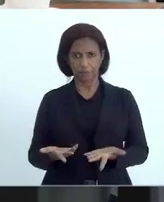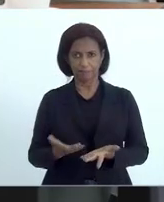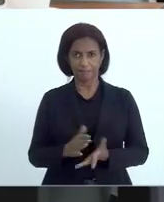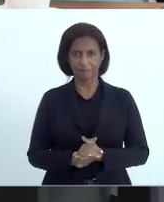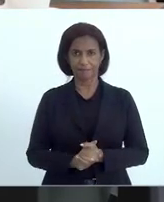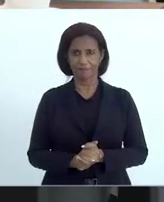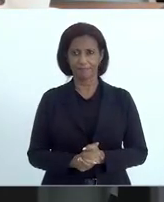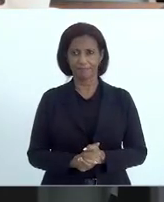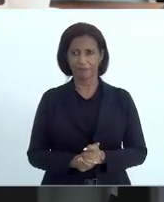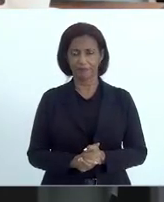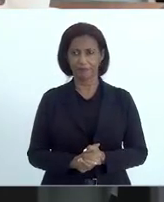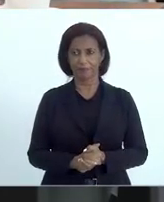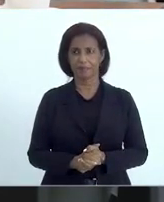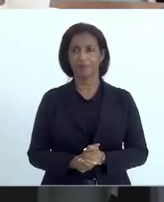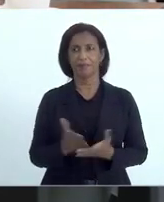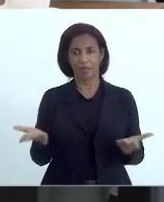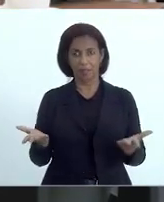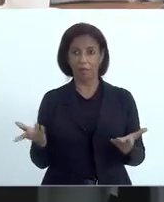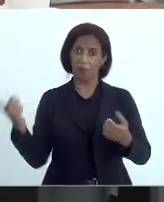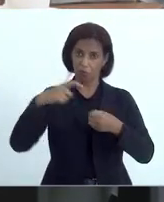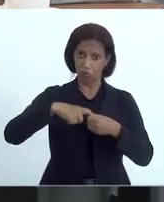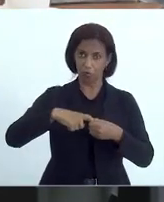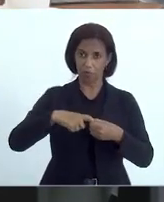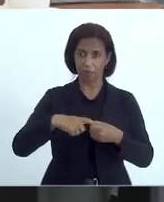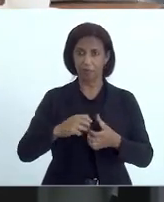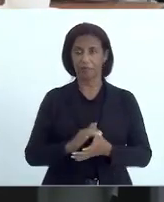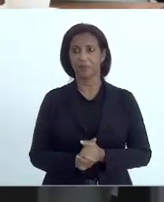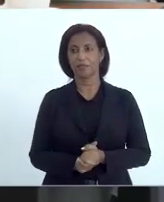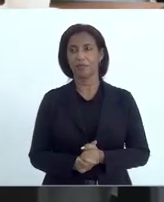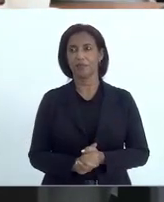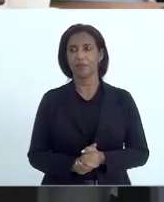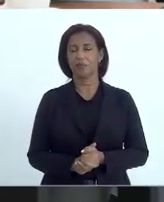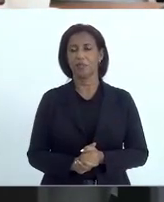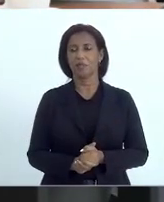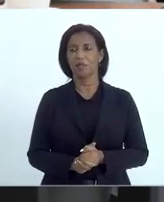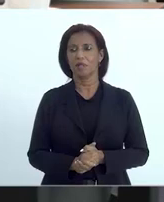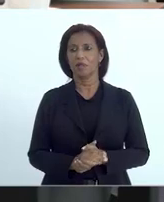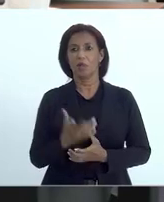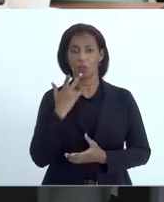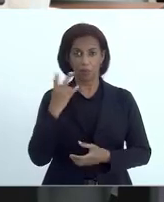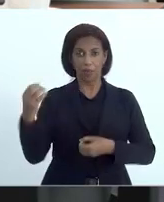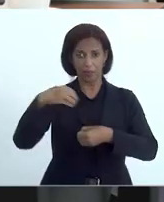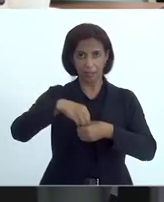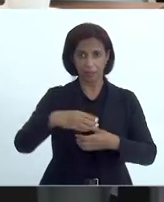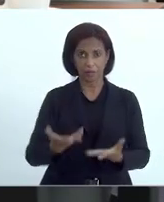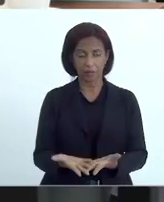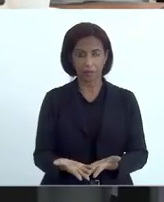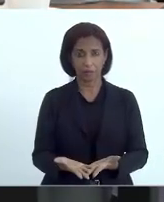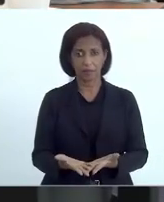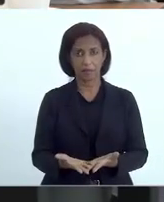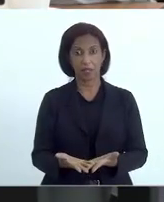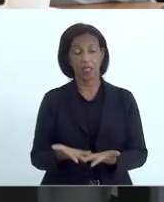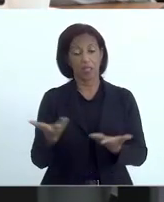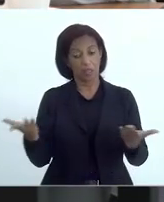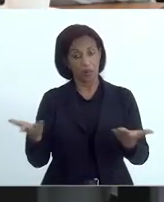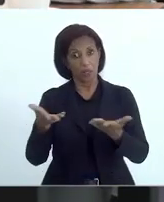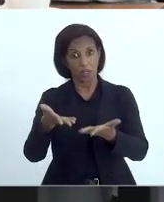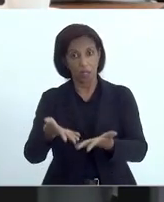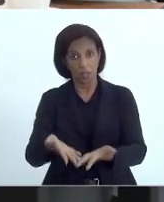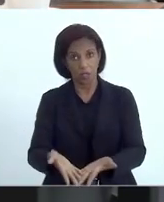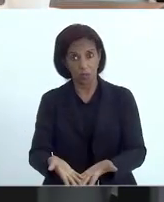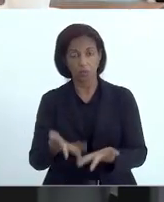mas estão Então mas já voltou mas aí o cara já voltou o cara tá dentro e aí é isso